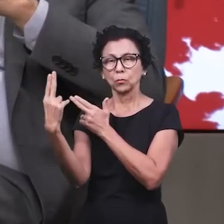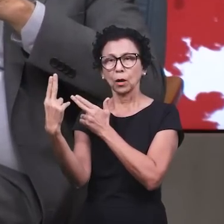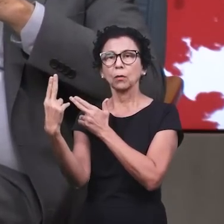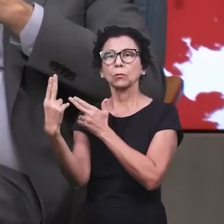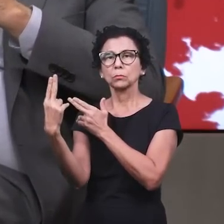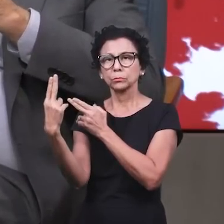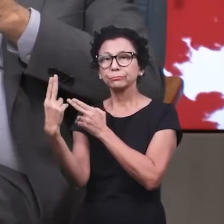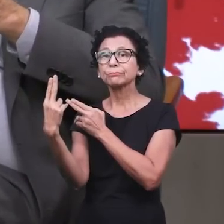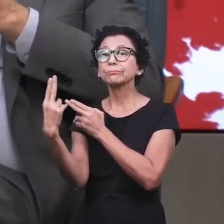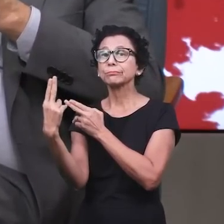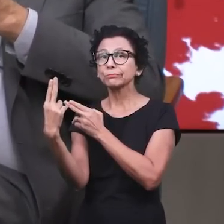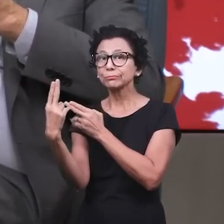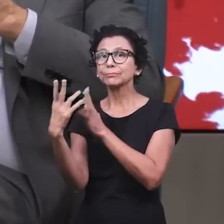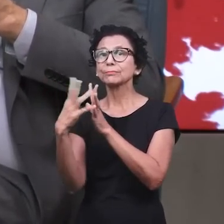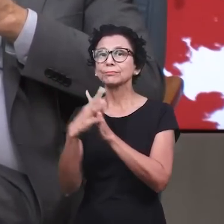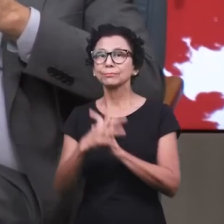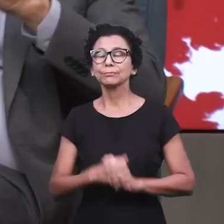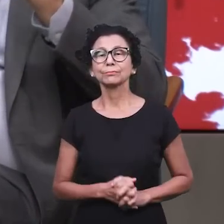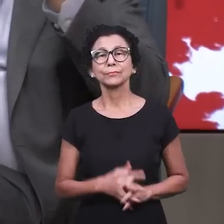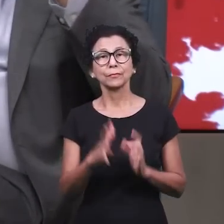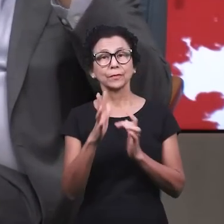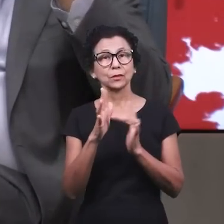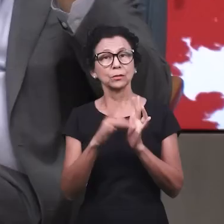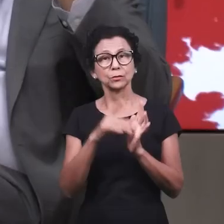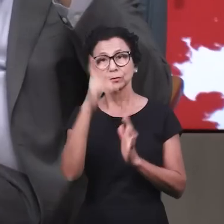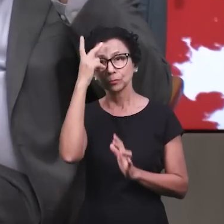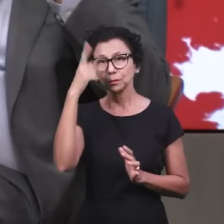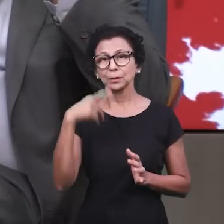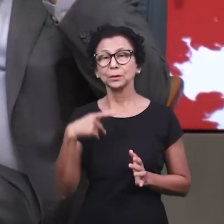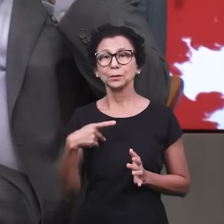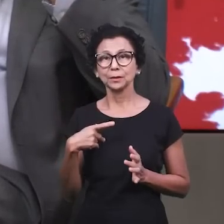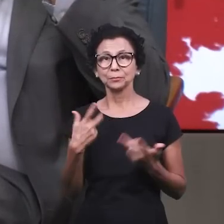momento especial. Mas essa